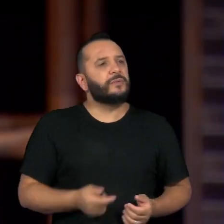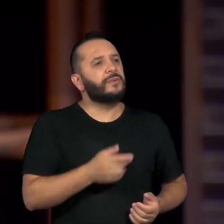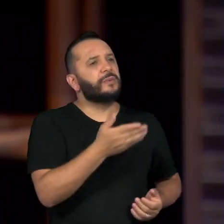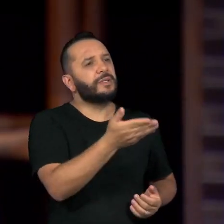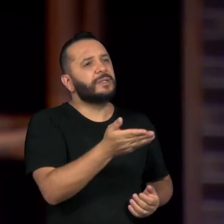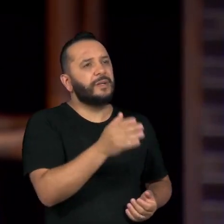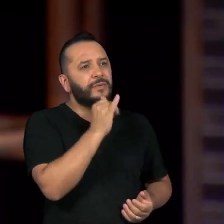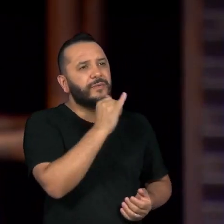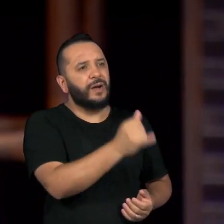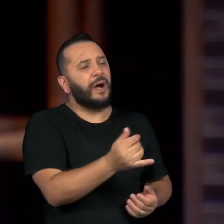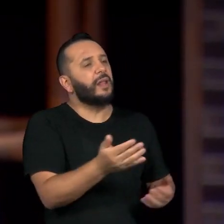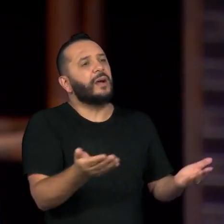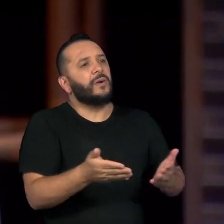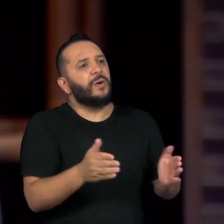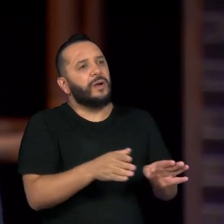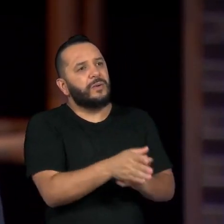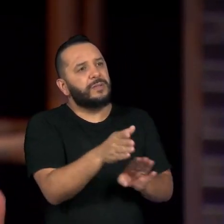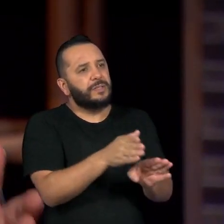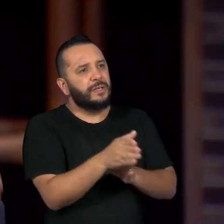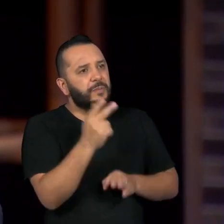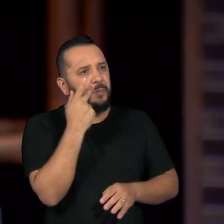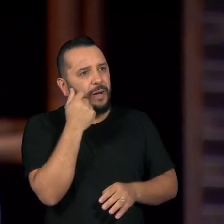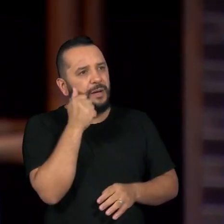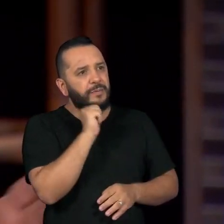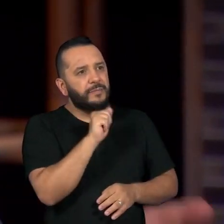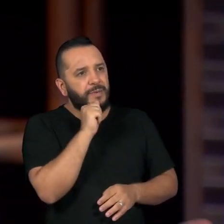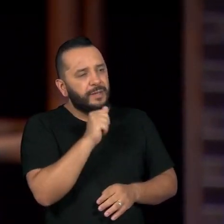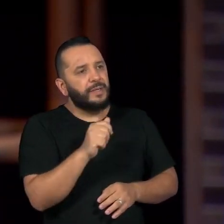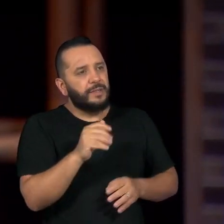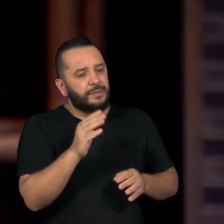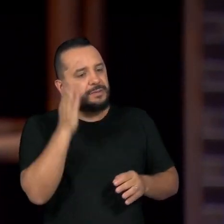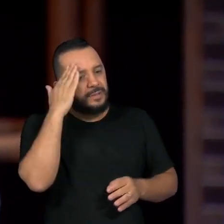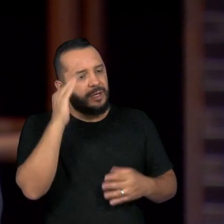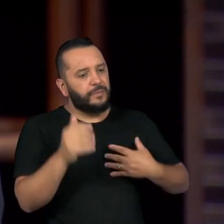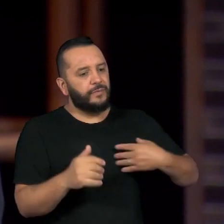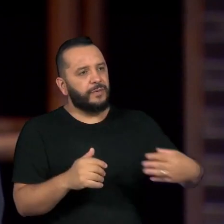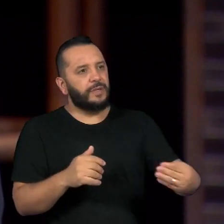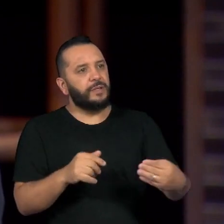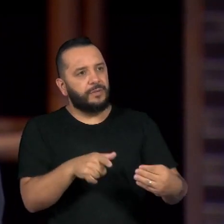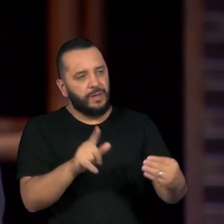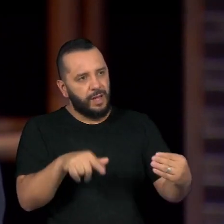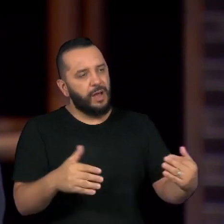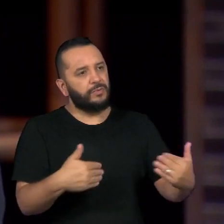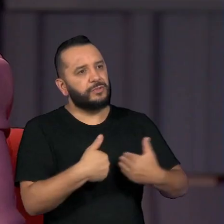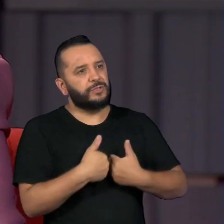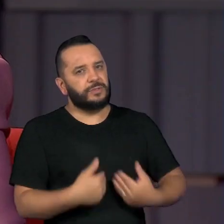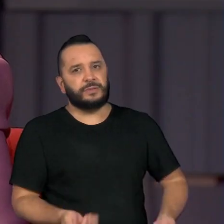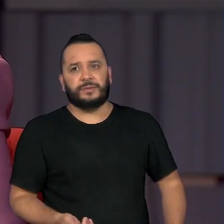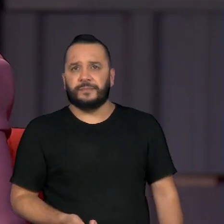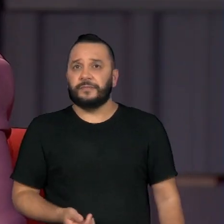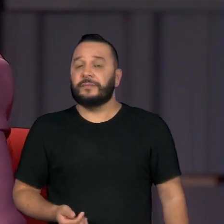os pais de crianças que têm já o diagnóstico ou a hipótese do diagnóstico? Eu sempre falo,